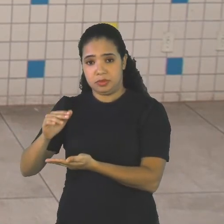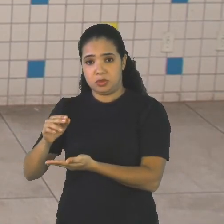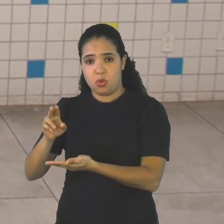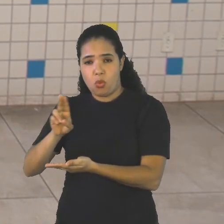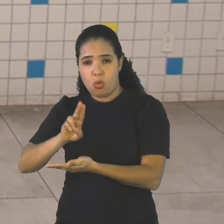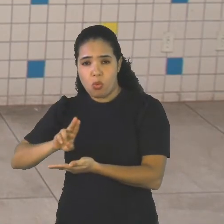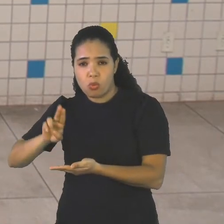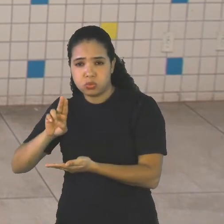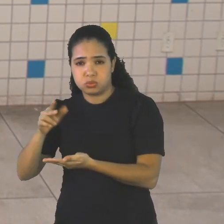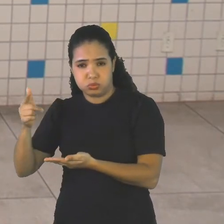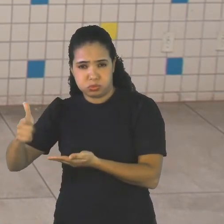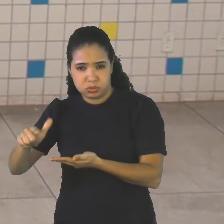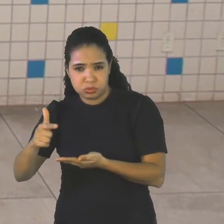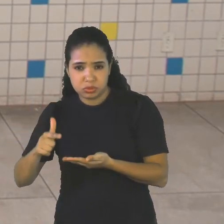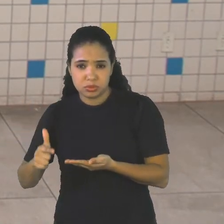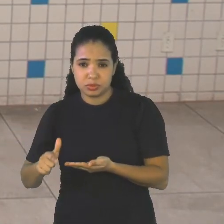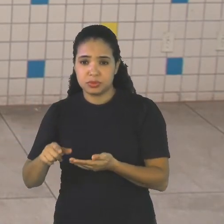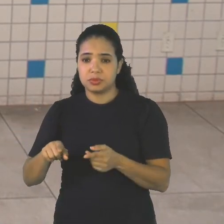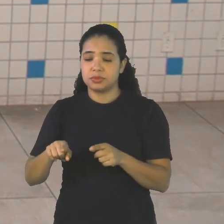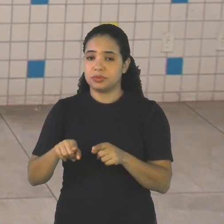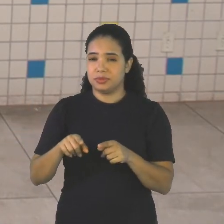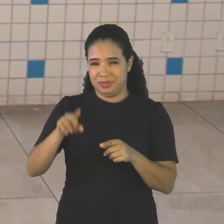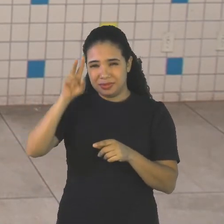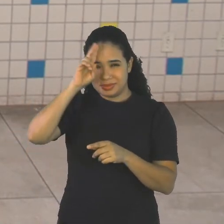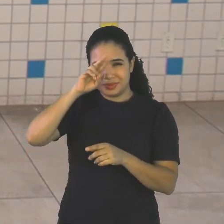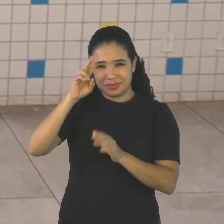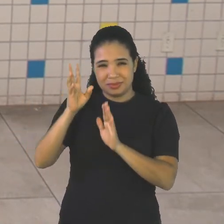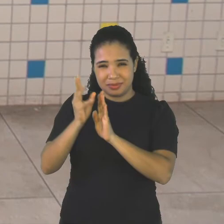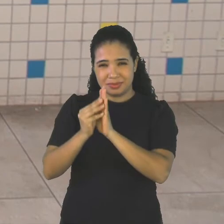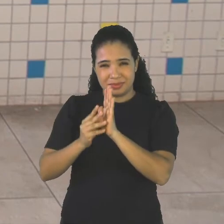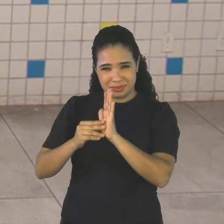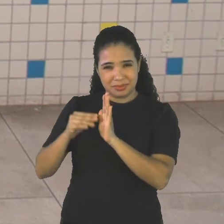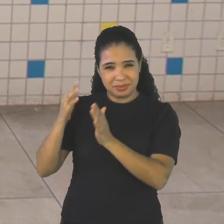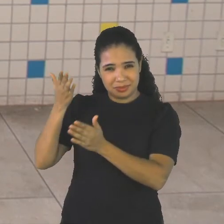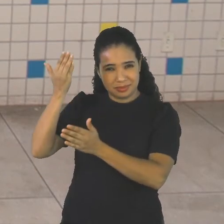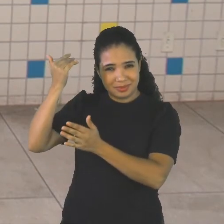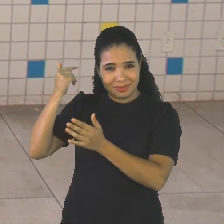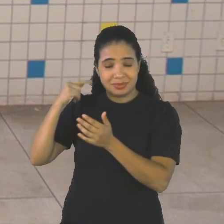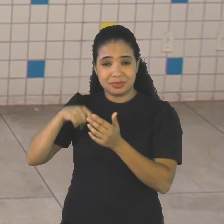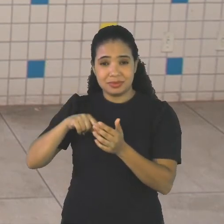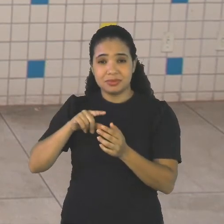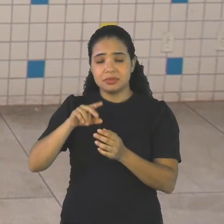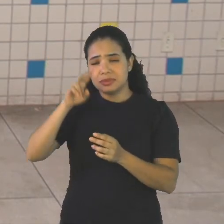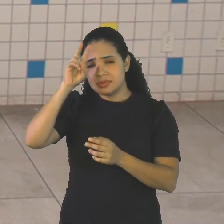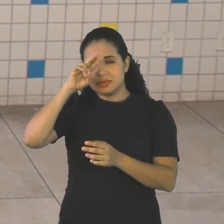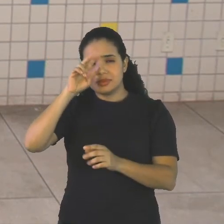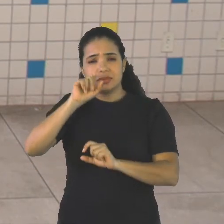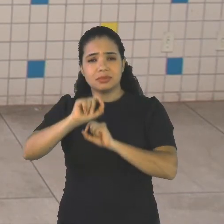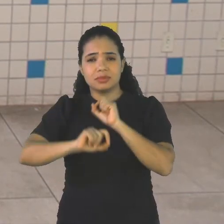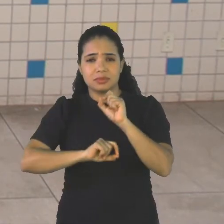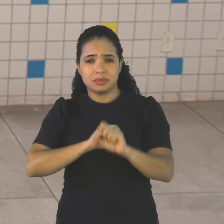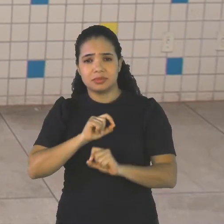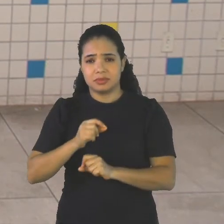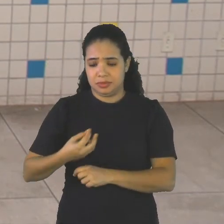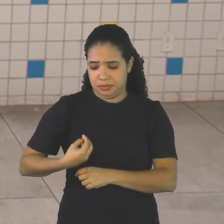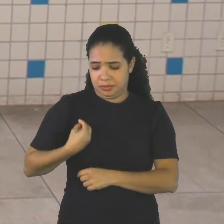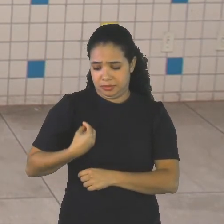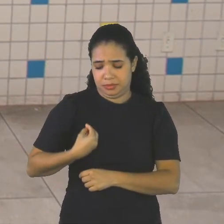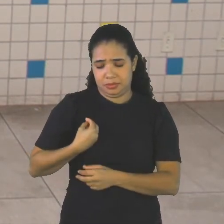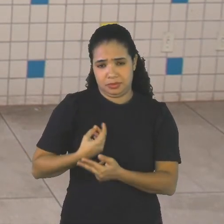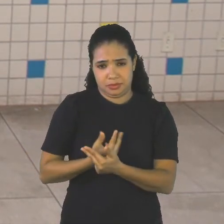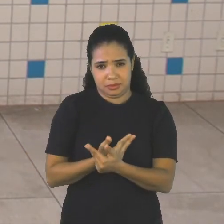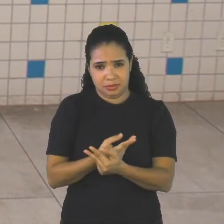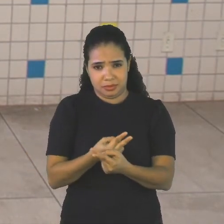lembram? Então, agora de início, eu vou tentar lembrar com vocês o que é biodiversidade. Bio, vida,